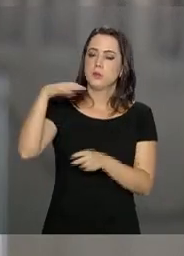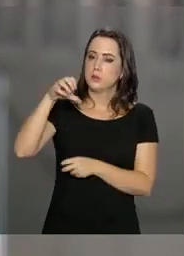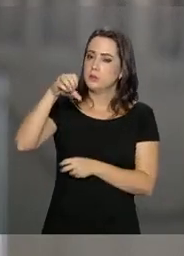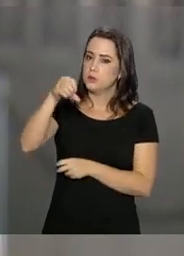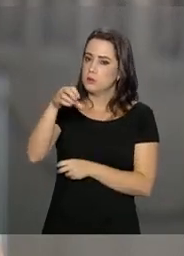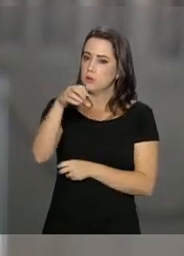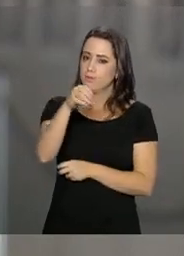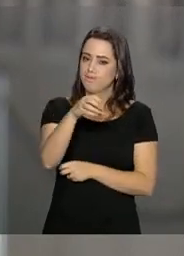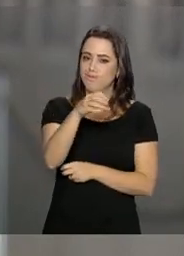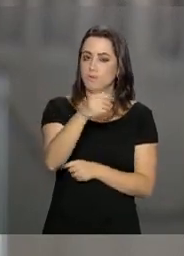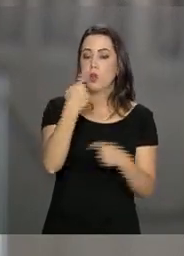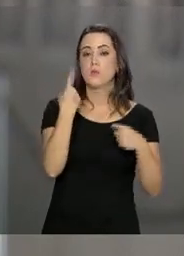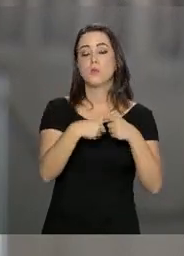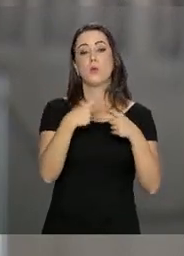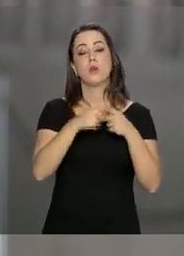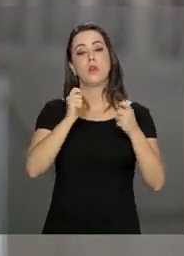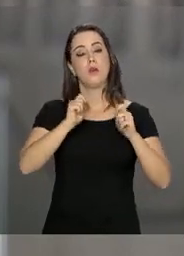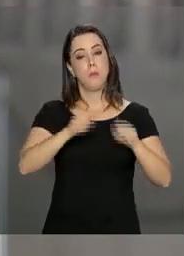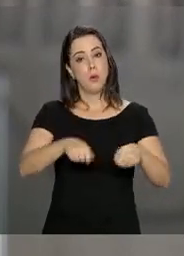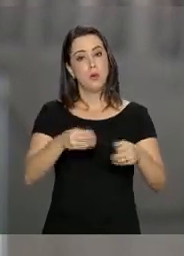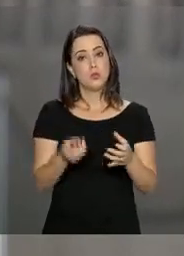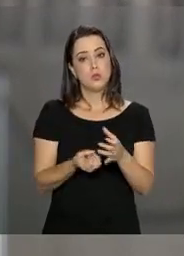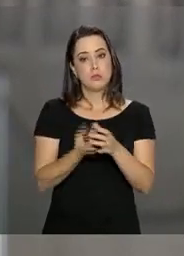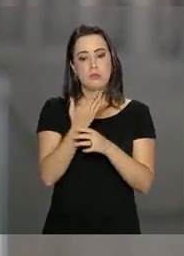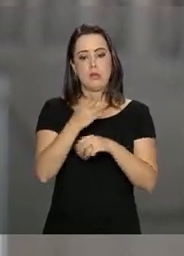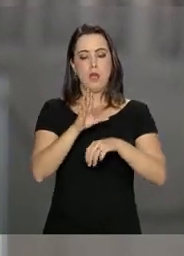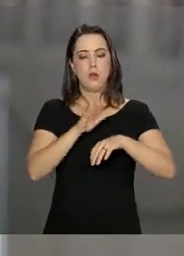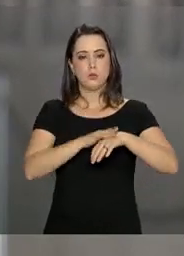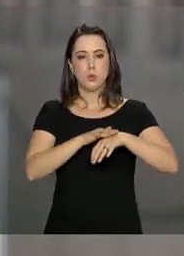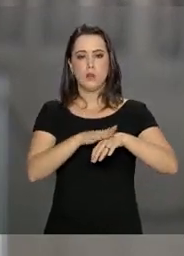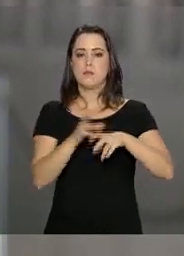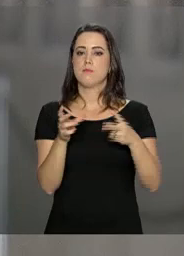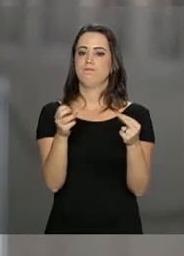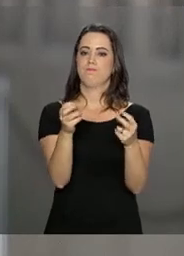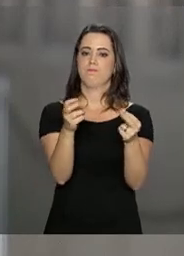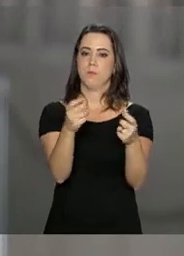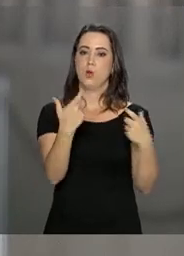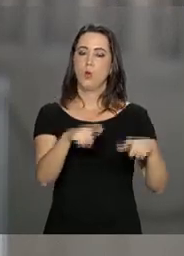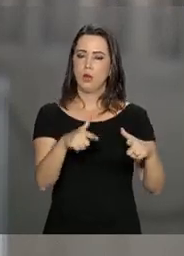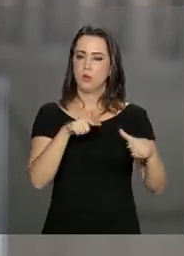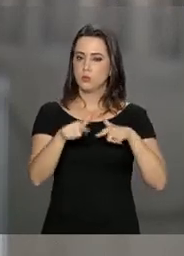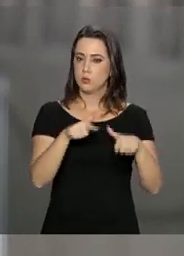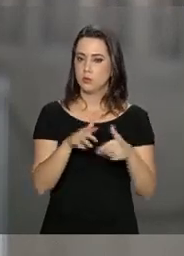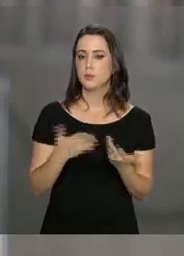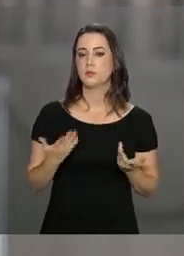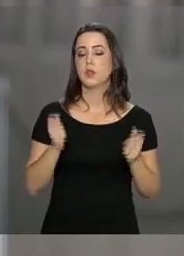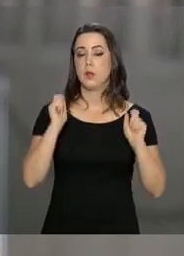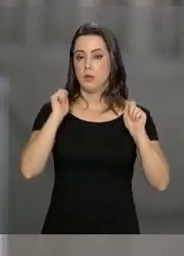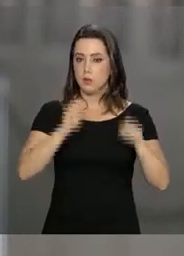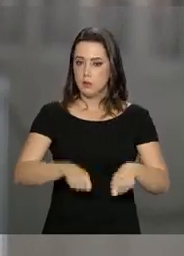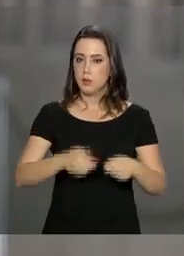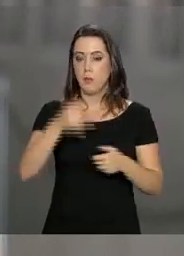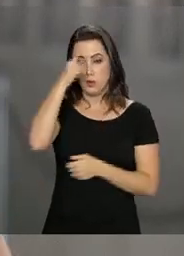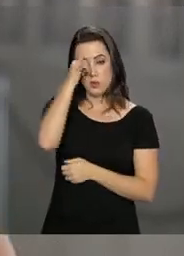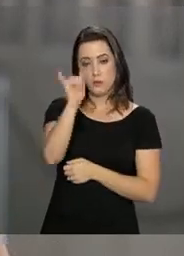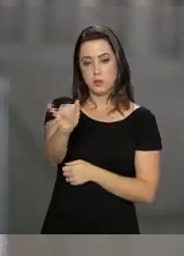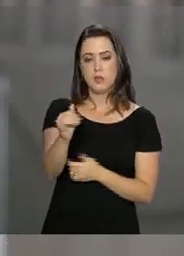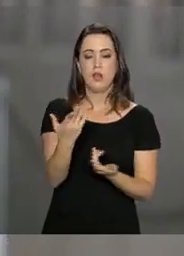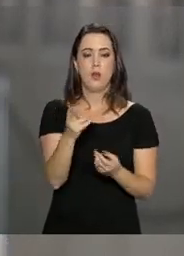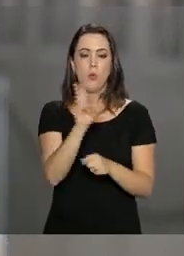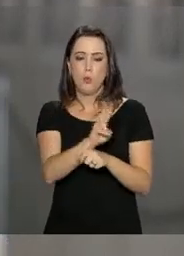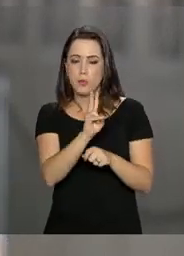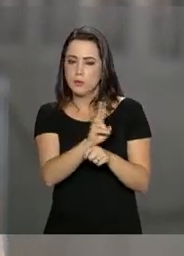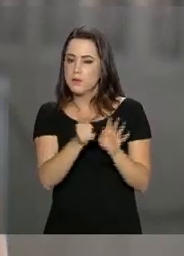900 agentes com alto potencial cancerígeno mais presentes no ambiente de trabalho e que podem ser evitados com